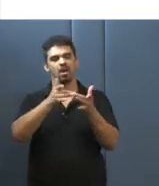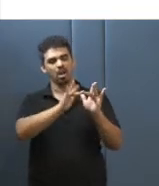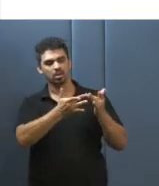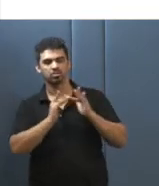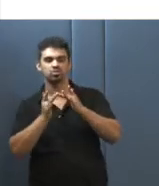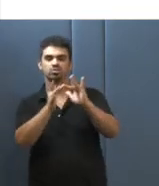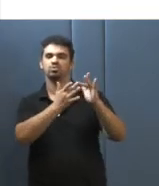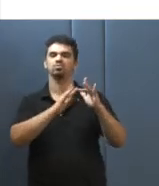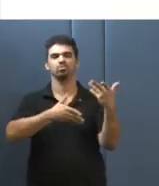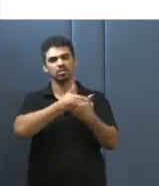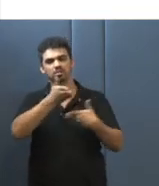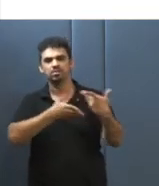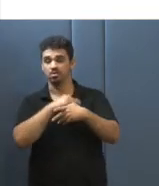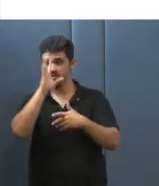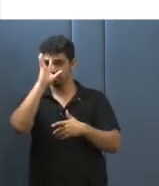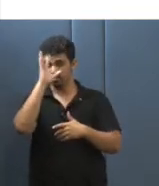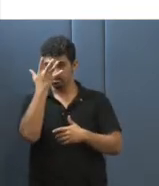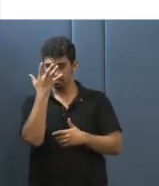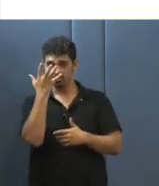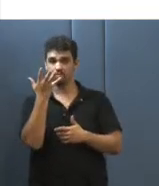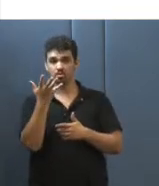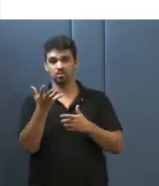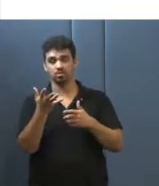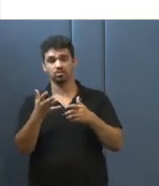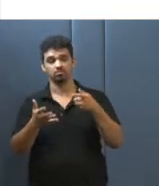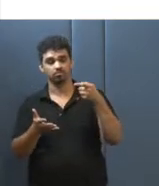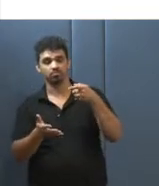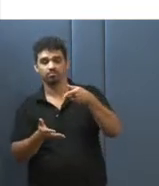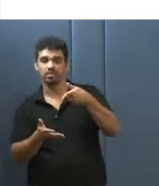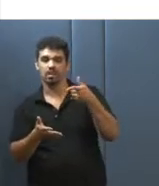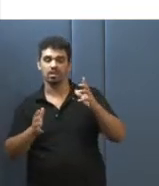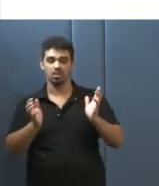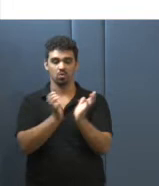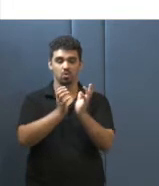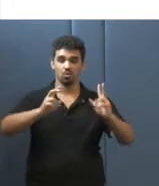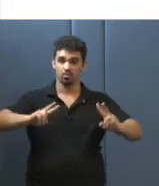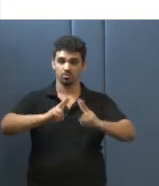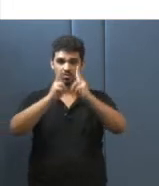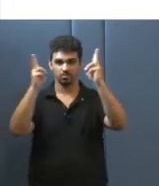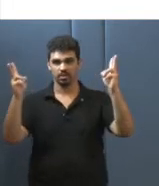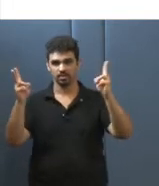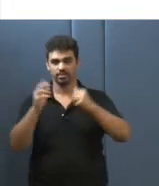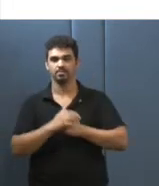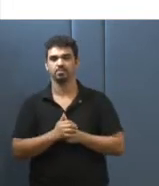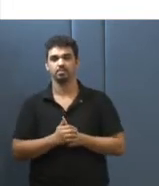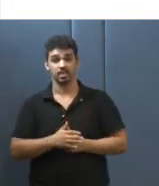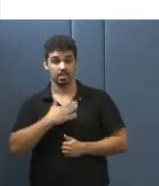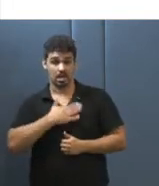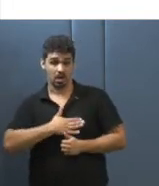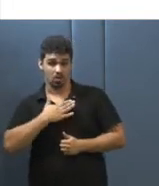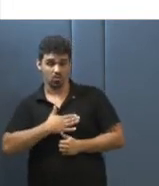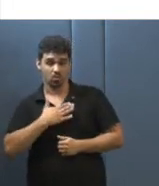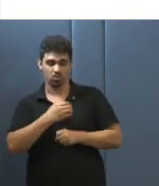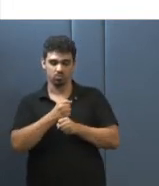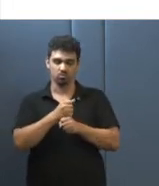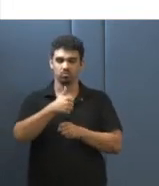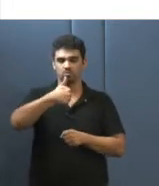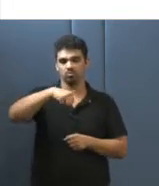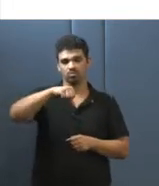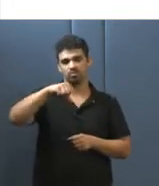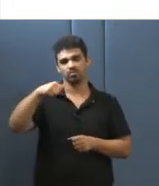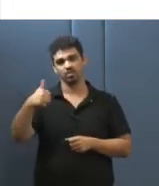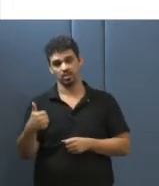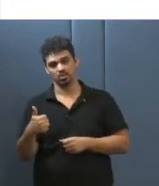que são tomadas no âmbito do Comace Clube de Paris. Em agosto de 91 foi a nossa primeira decisão no âmbito do